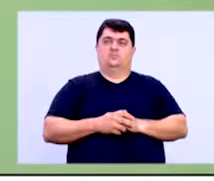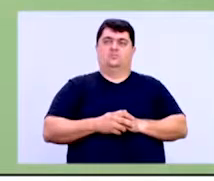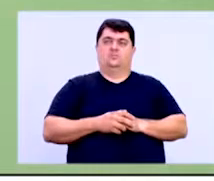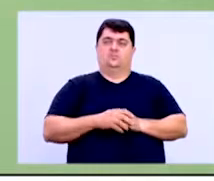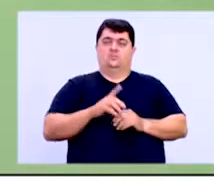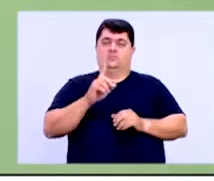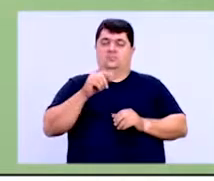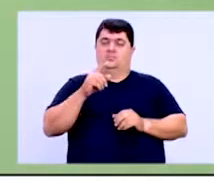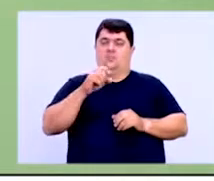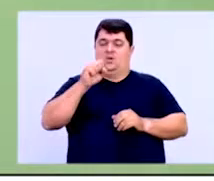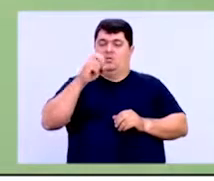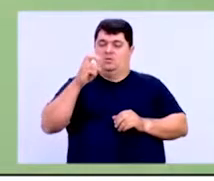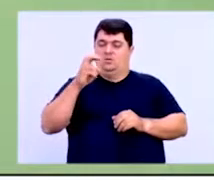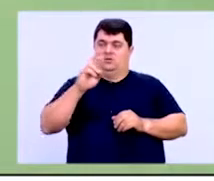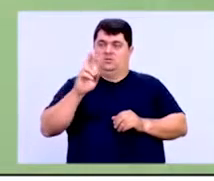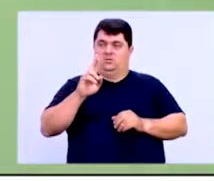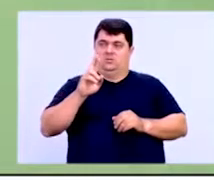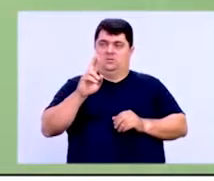de R$ 85,